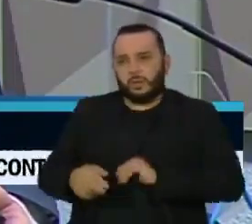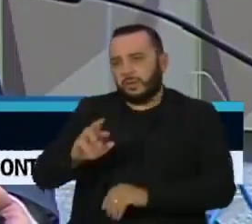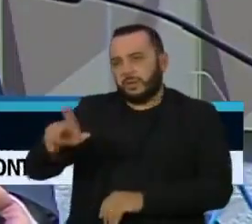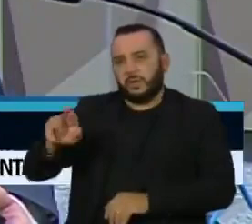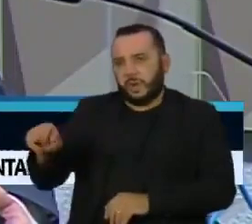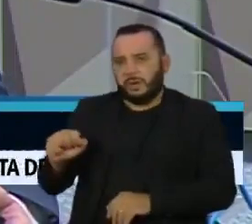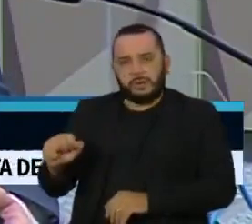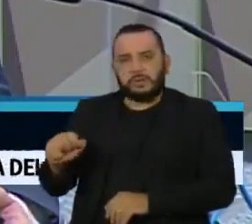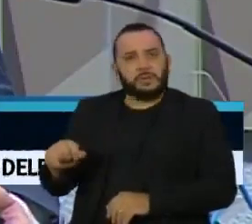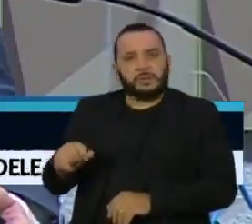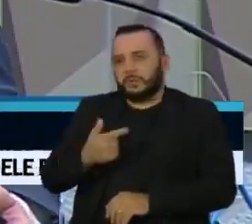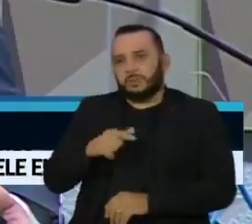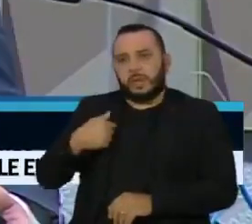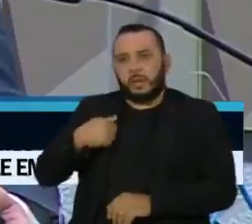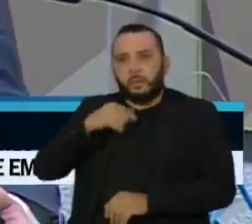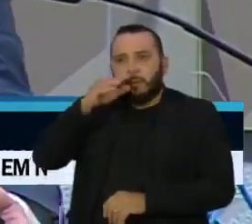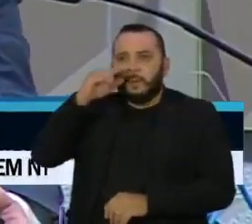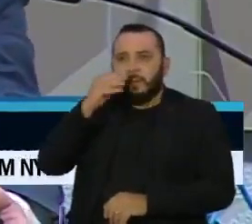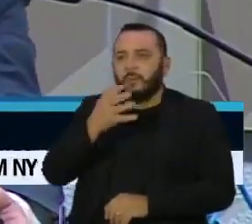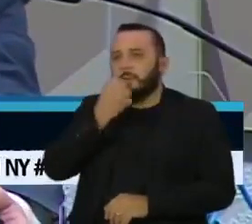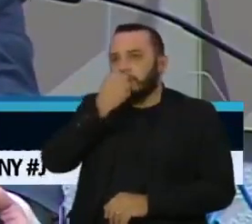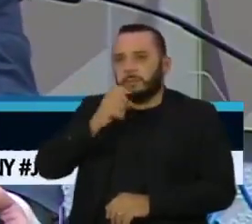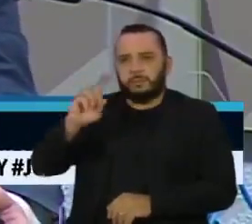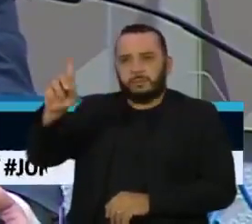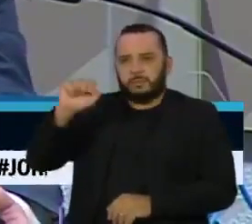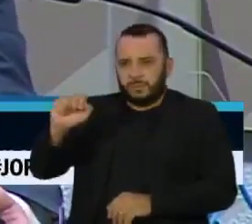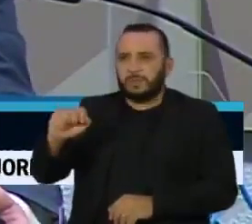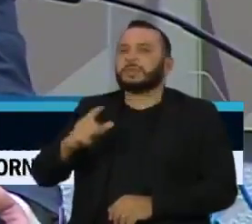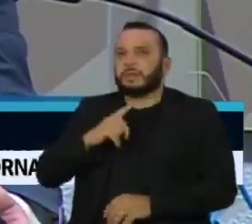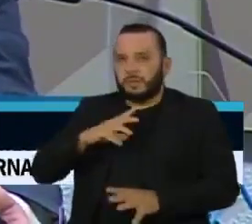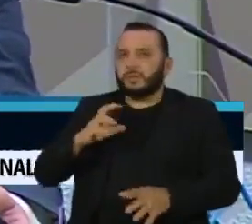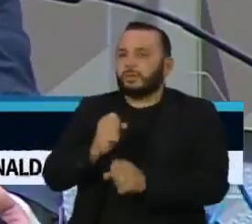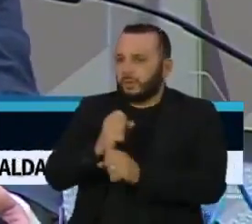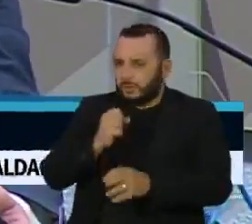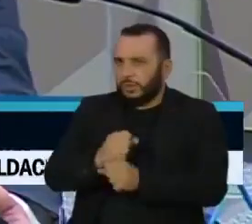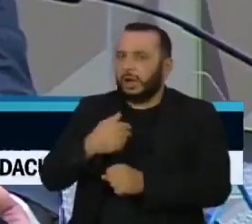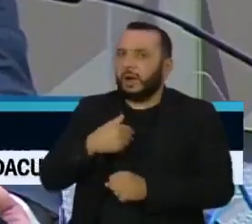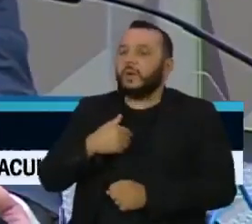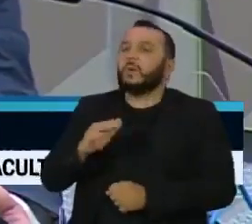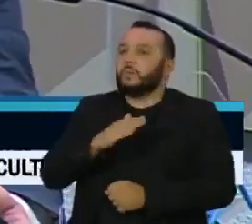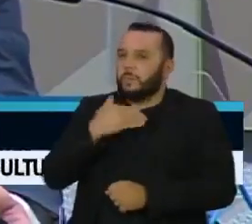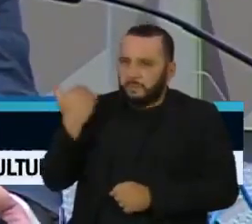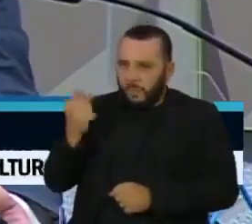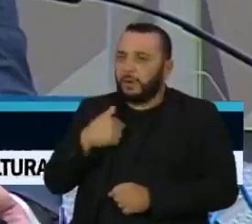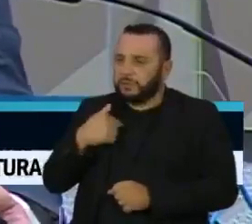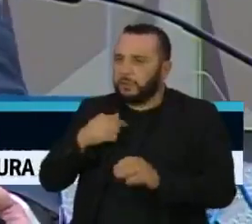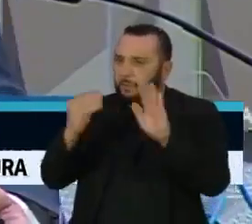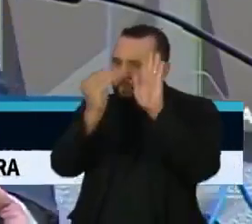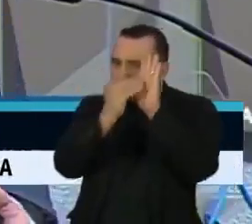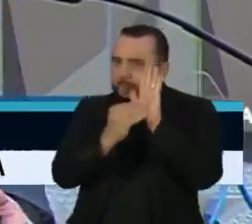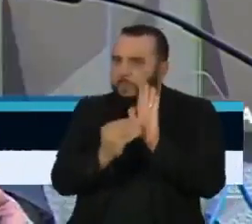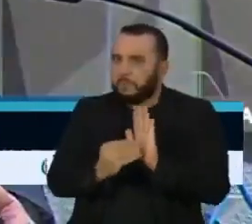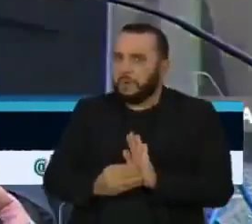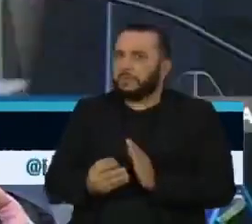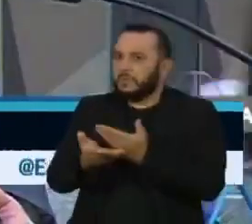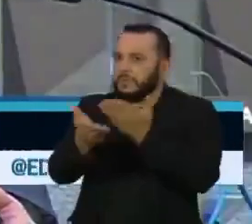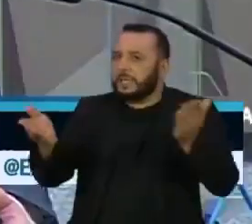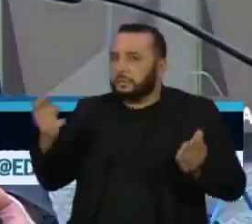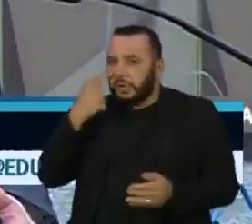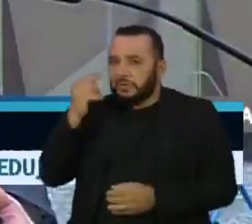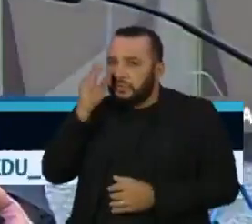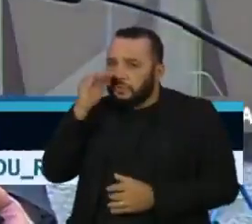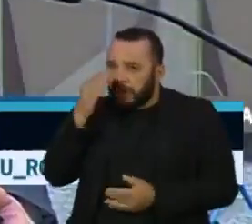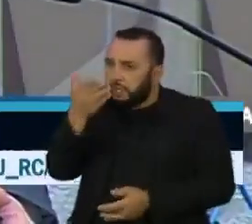não há qualquer omissão. Tanto não há omissão como os números de notificação de Covid na vigilância sanitária estão todos aí para os senhores poderem